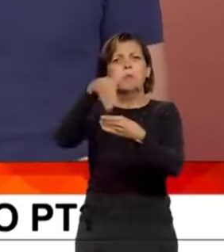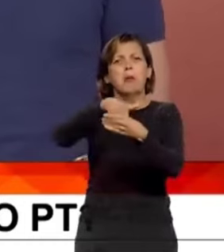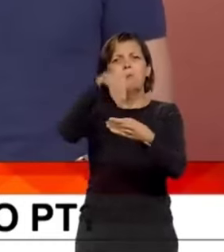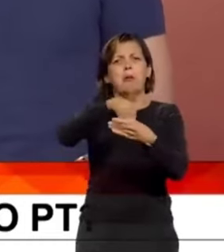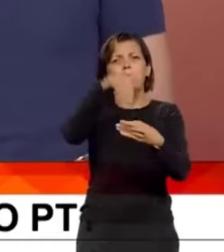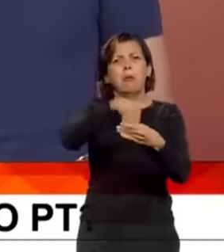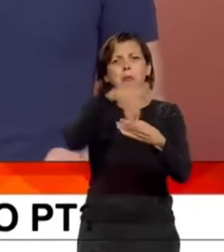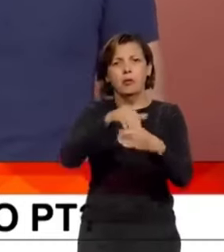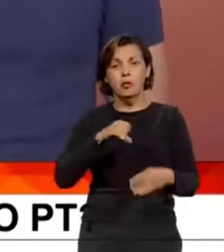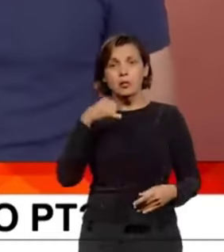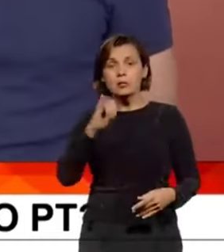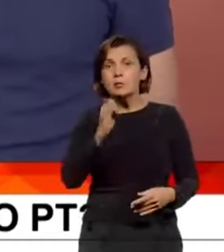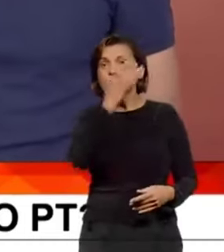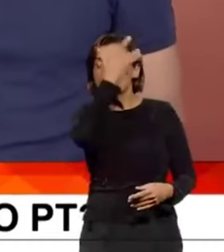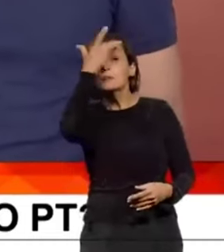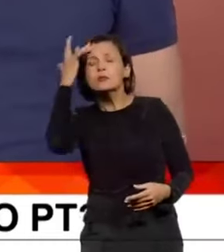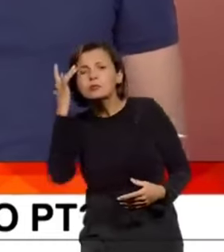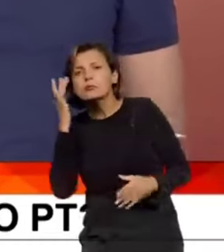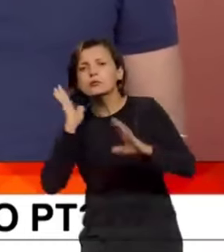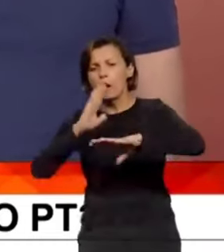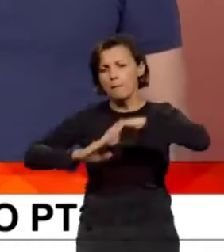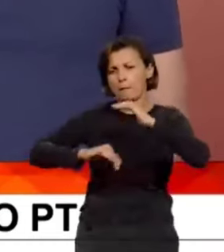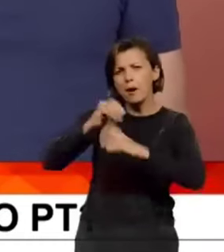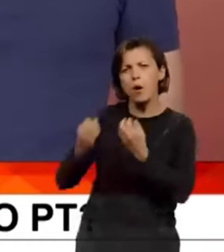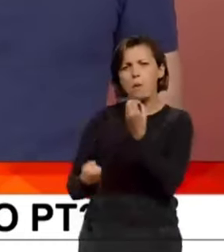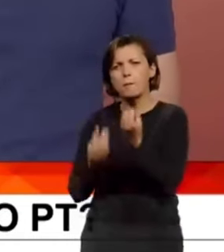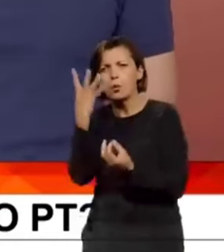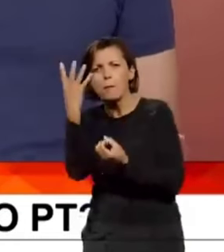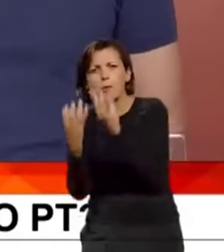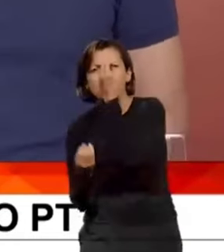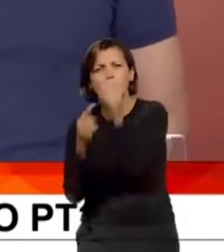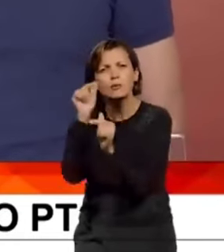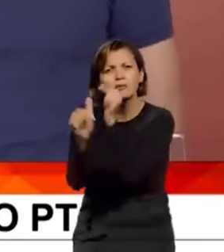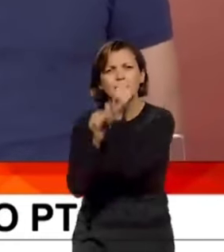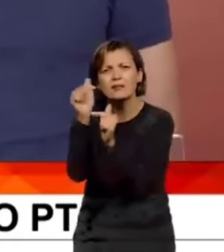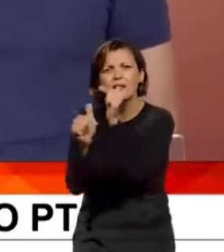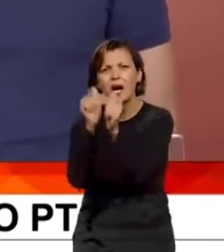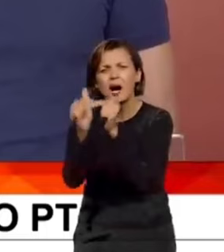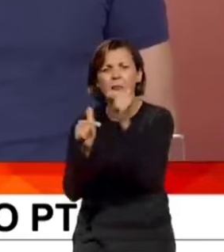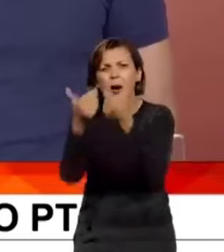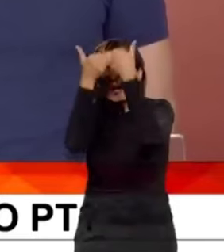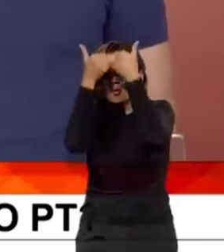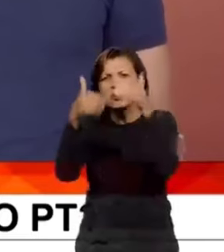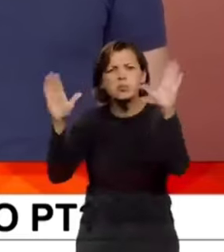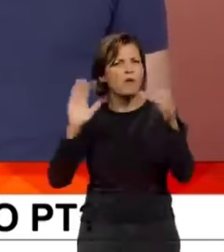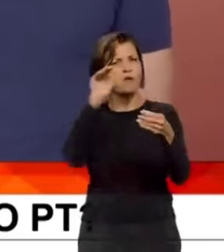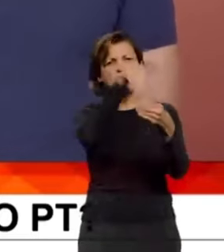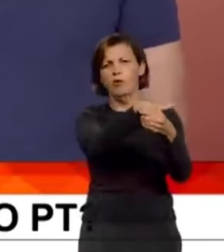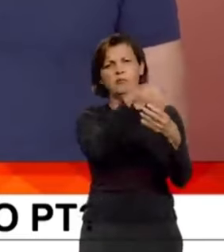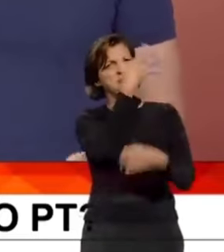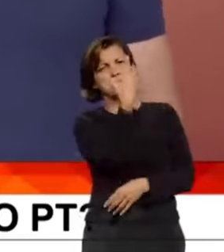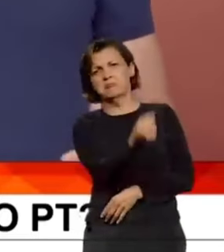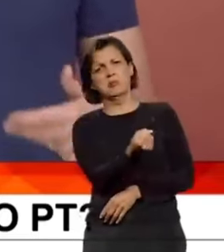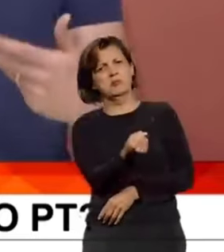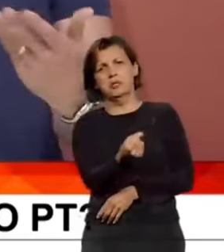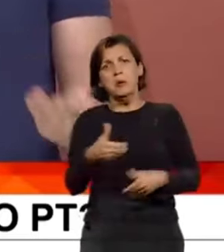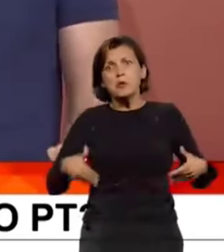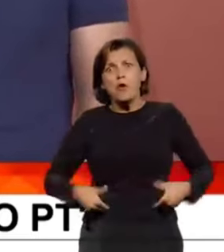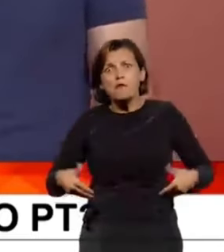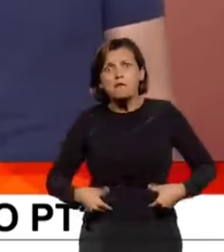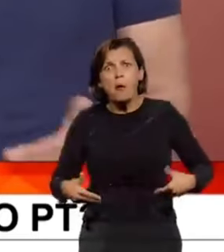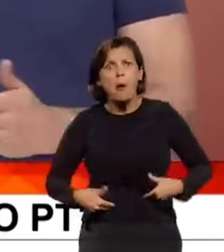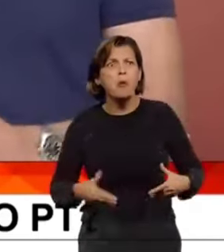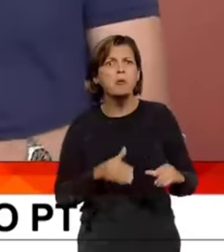aqui em produzir se o PT não e eles querem a dar manutenção nessa miserabilidade do voto e tenha enganado vocês